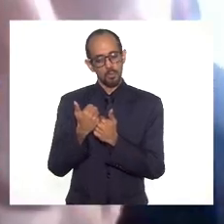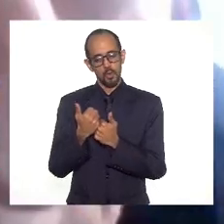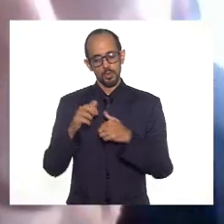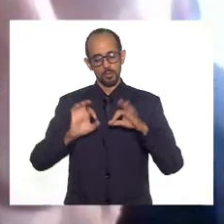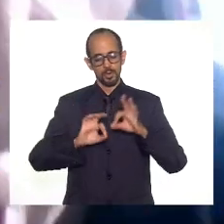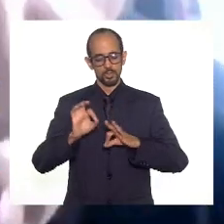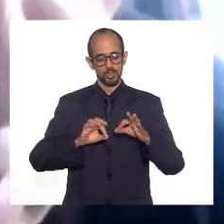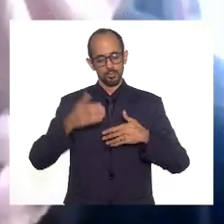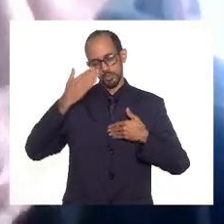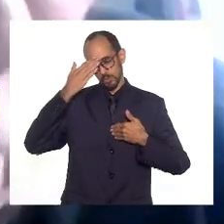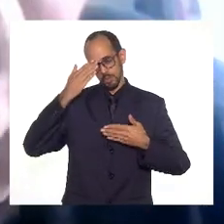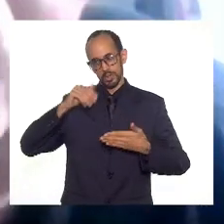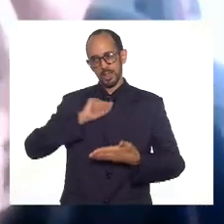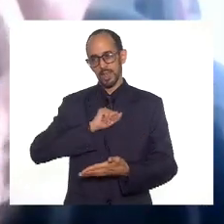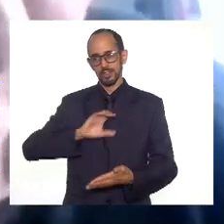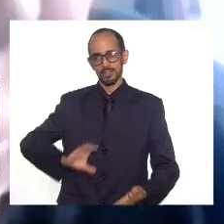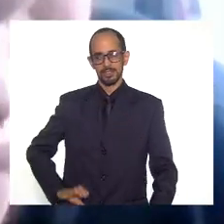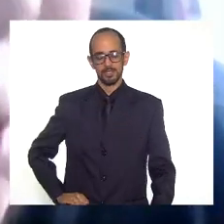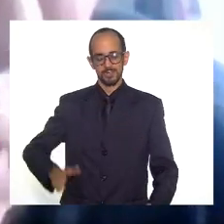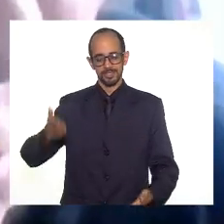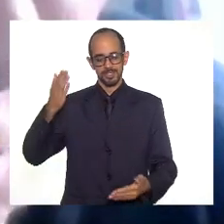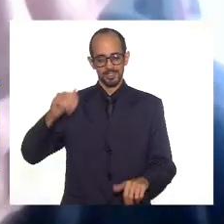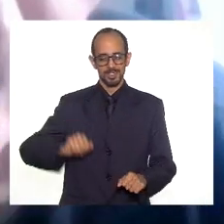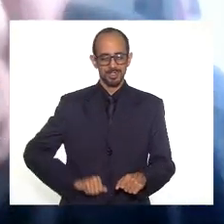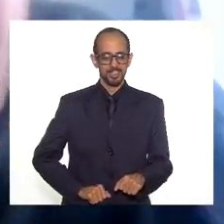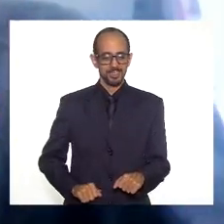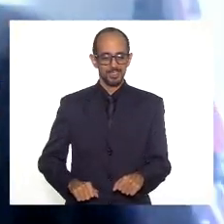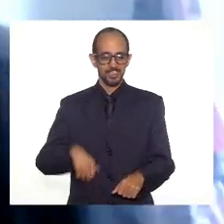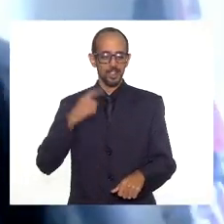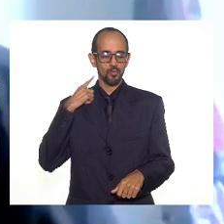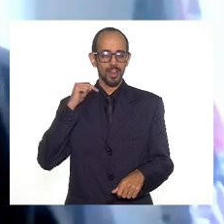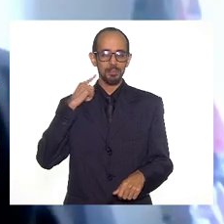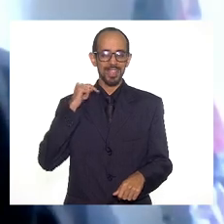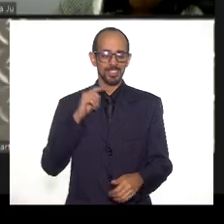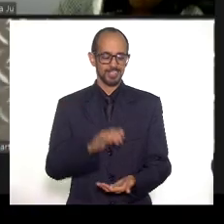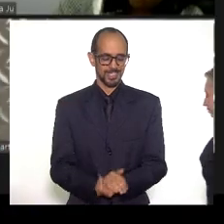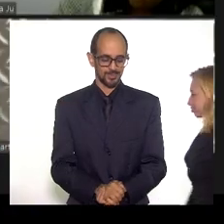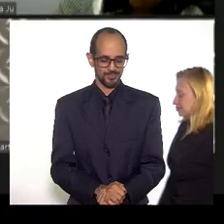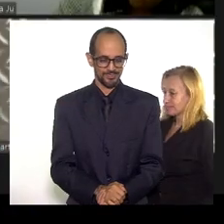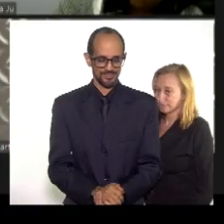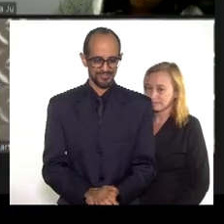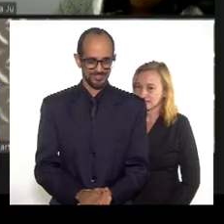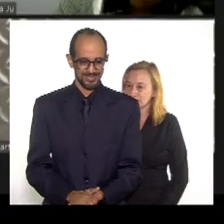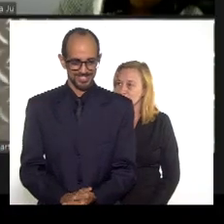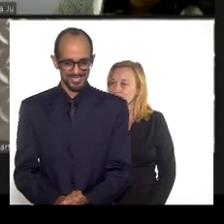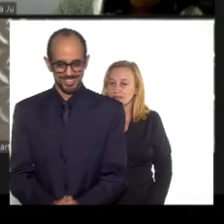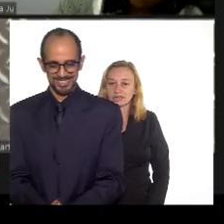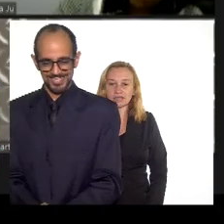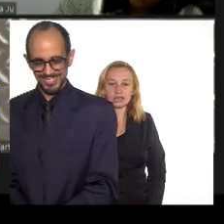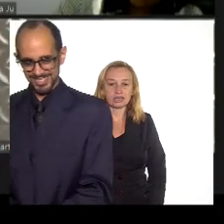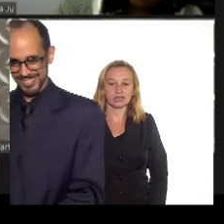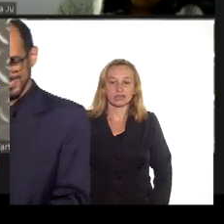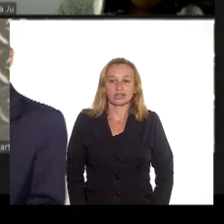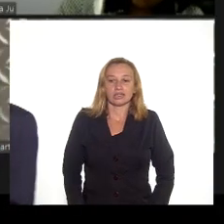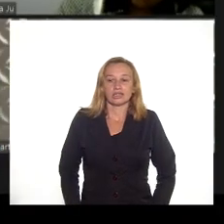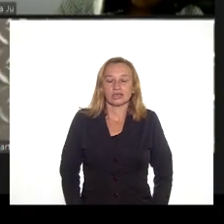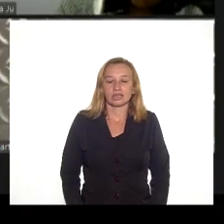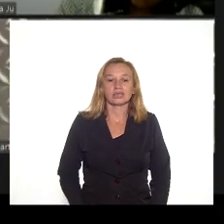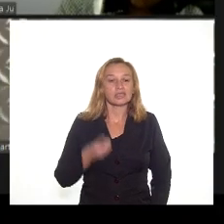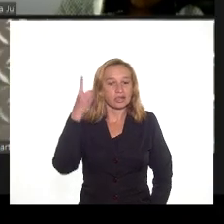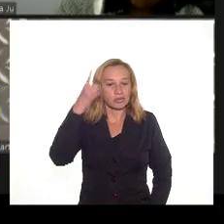Obrigado, presidente democrático e rubro-negro, André Siciliano. Para discutir, okay, senhor presidente. Deputado Rubens